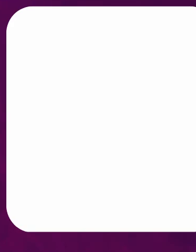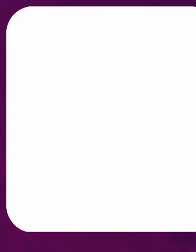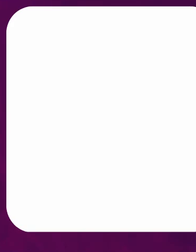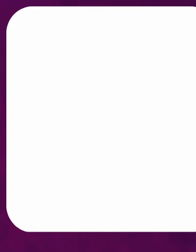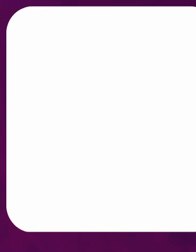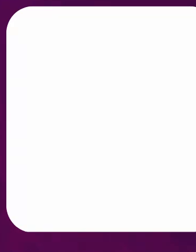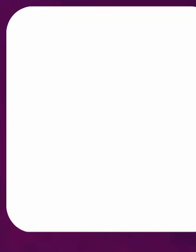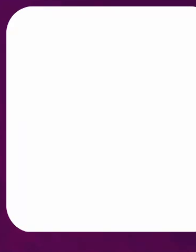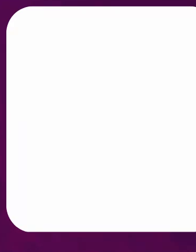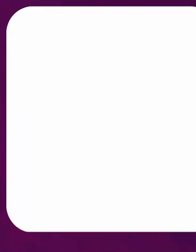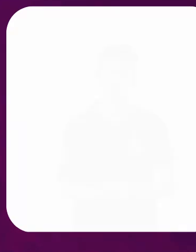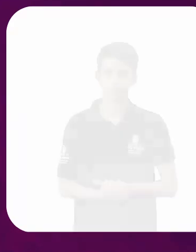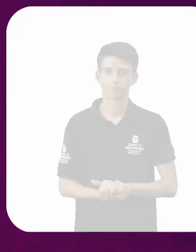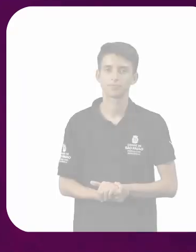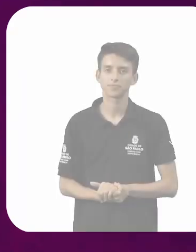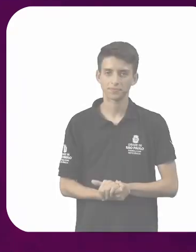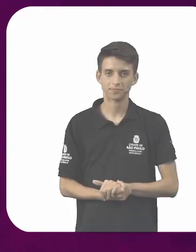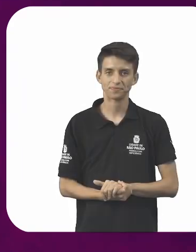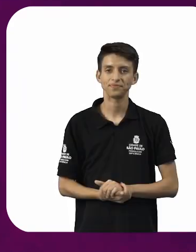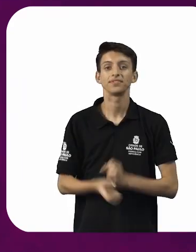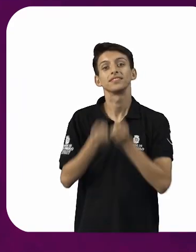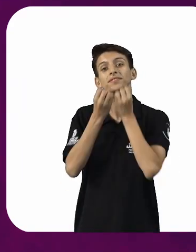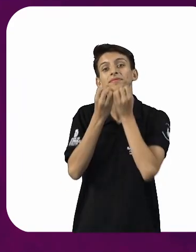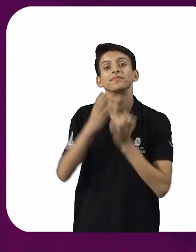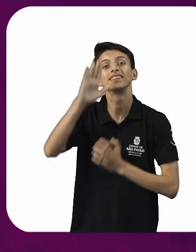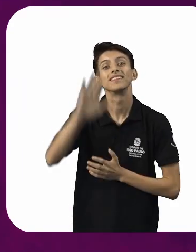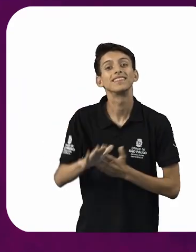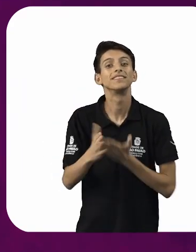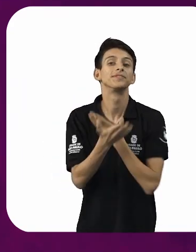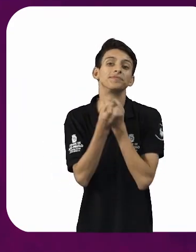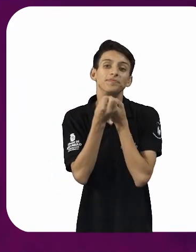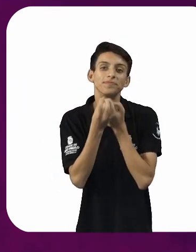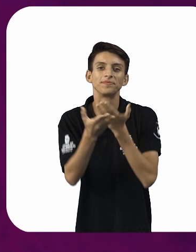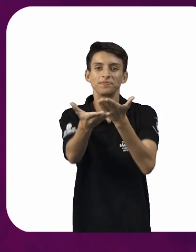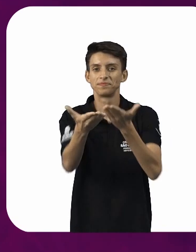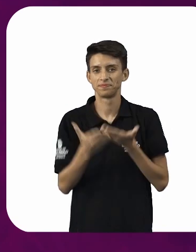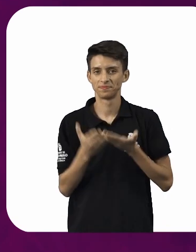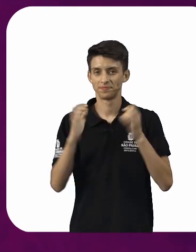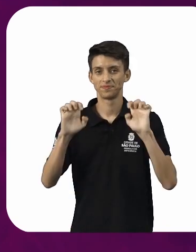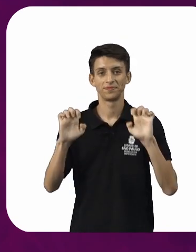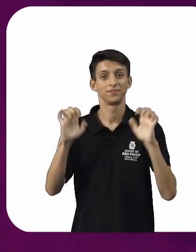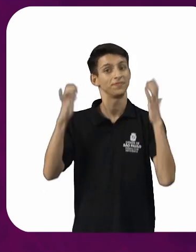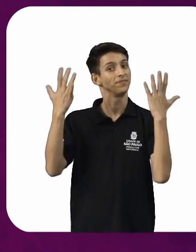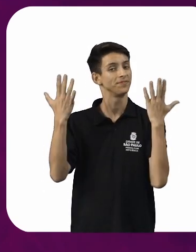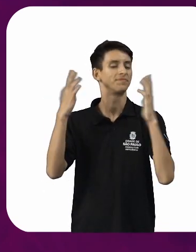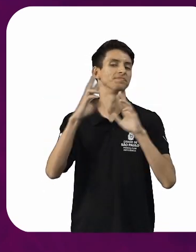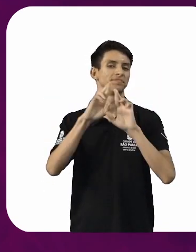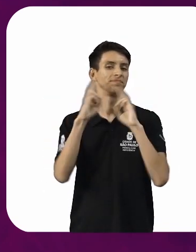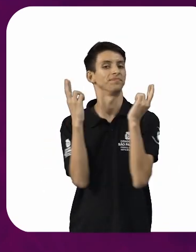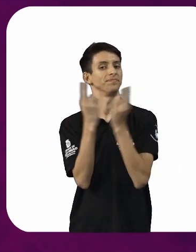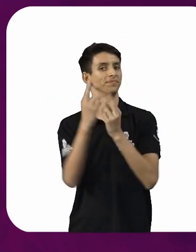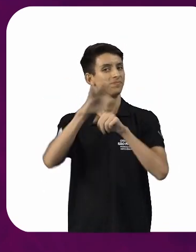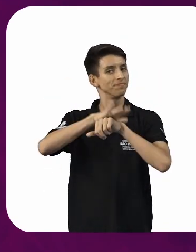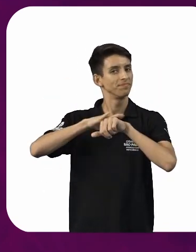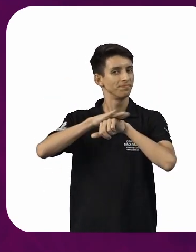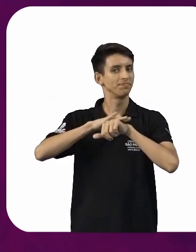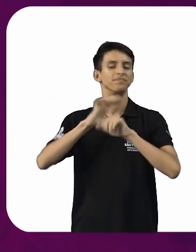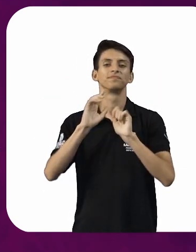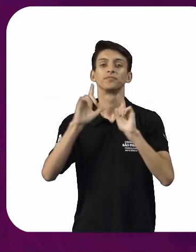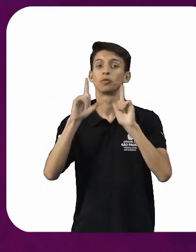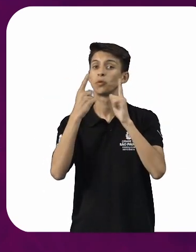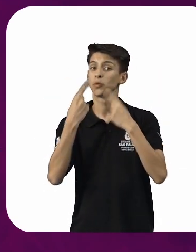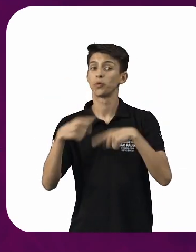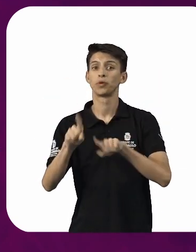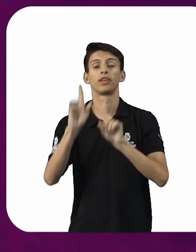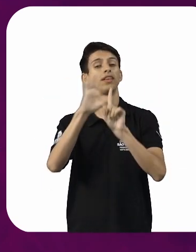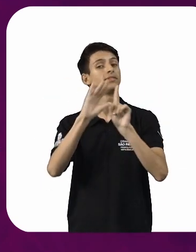e sócio do Instituto Brasileiro de Direito de Famílias. No centro, escrito Palestrante LGBTfobia. À esquerda, foto de Beatriz Pereira. À direita, procuradora da Fazenda Nacional, mestre em Direito Constitucional pela PUC São